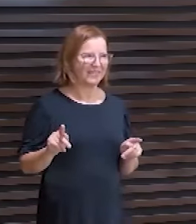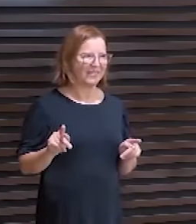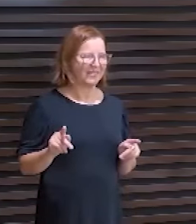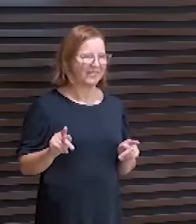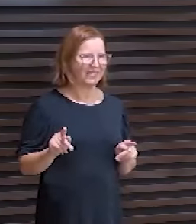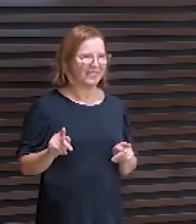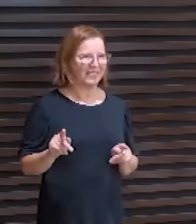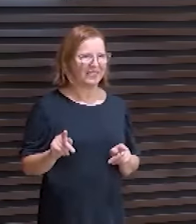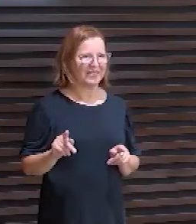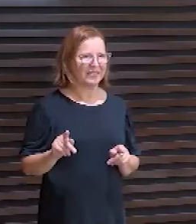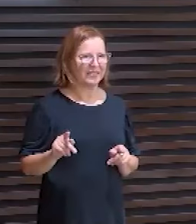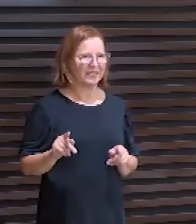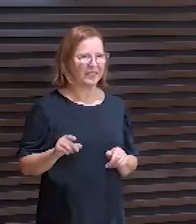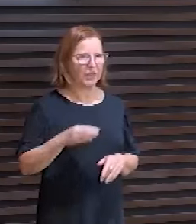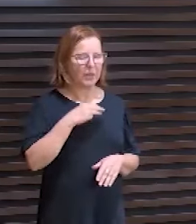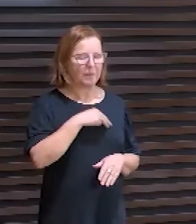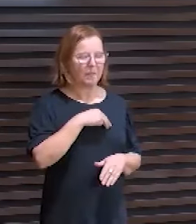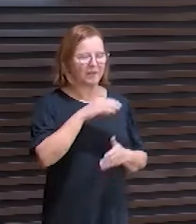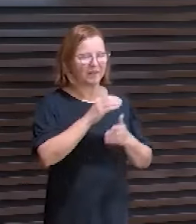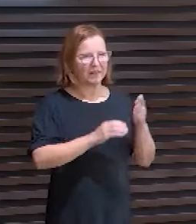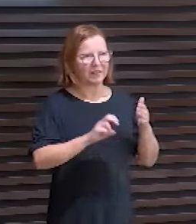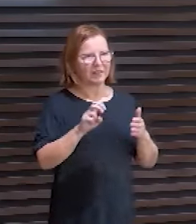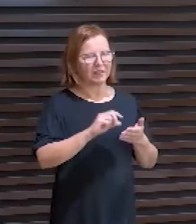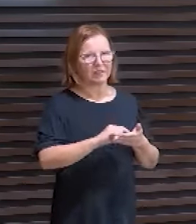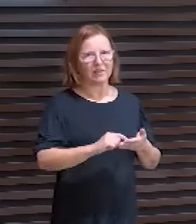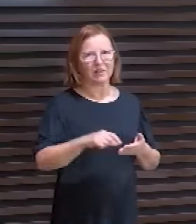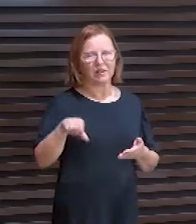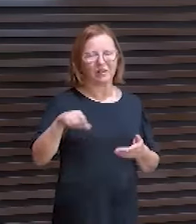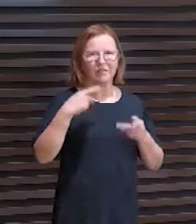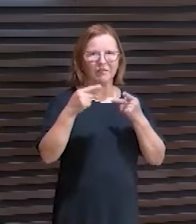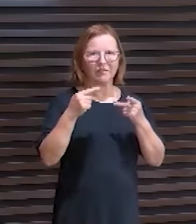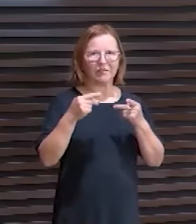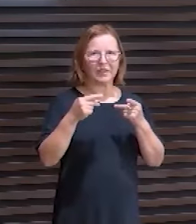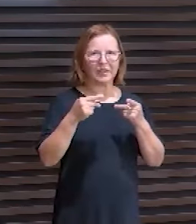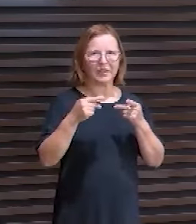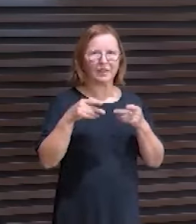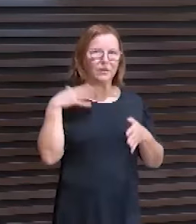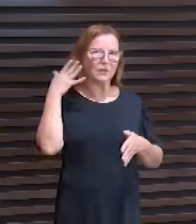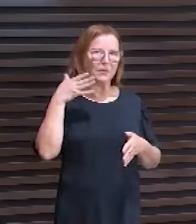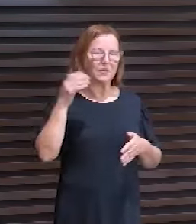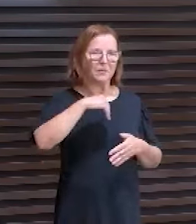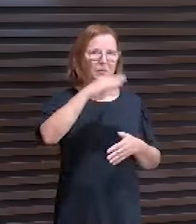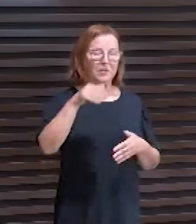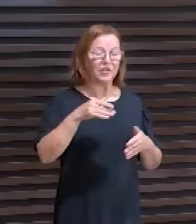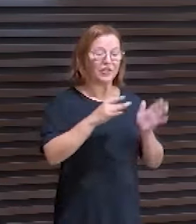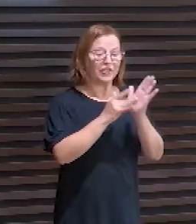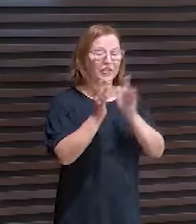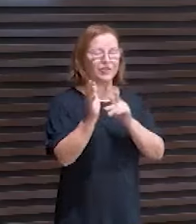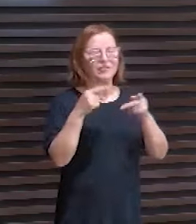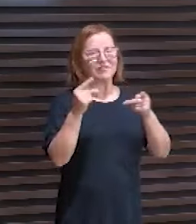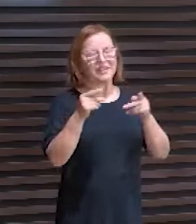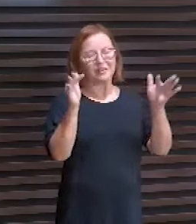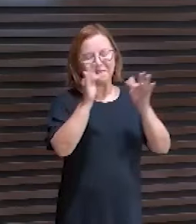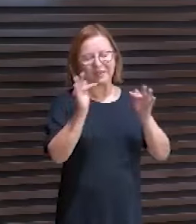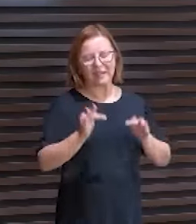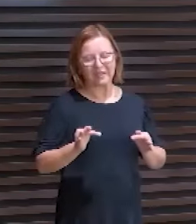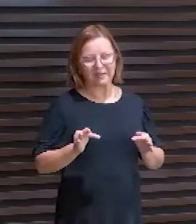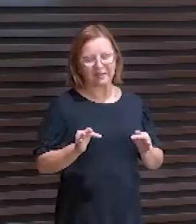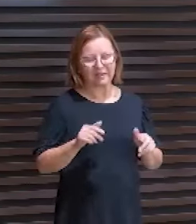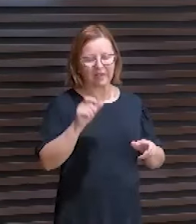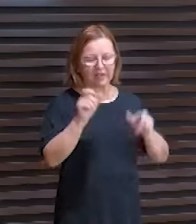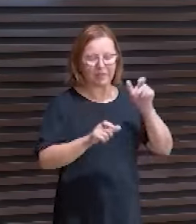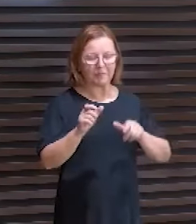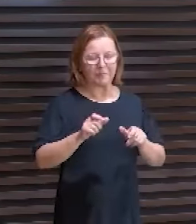Pacificadores Mateus 59 diz assim lá no sermão do monte né Jesus fala assim bem-aventurados Os